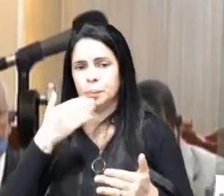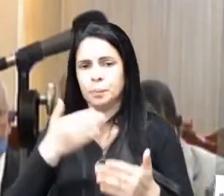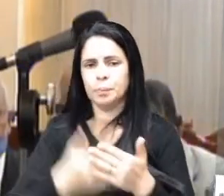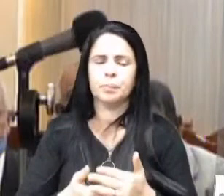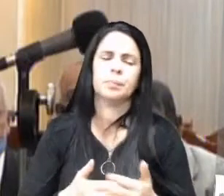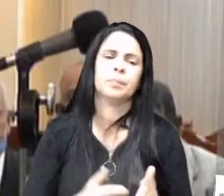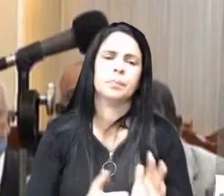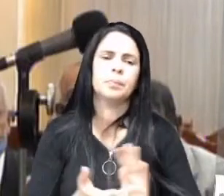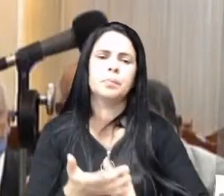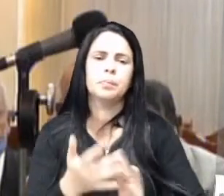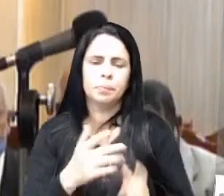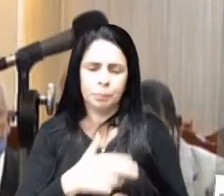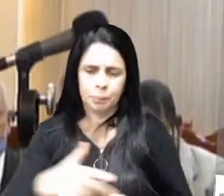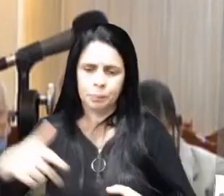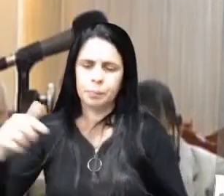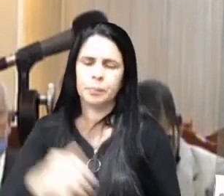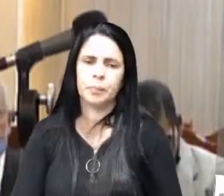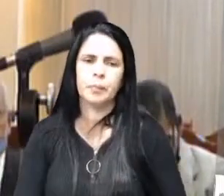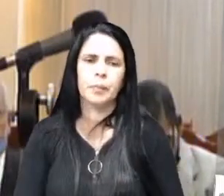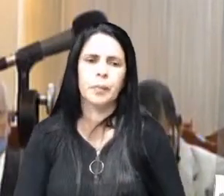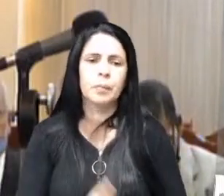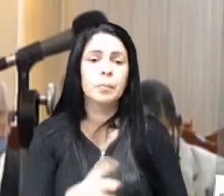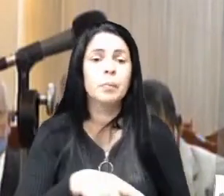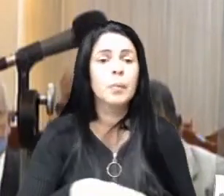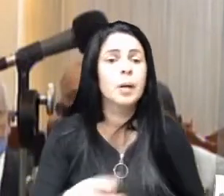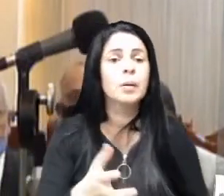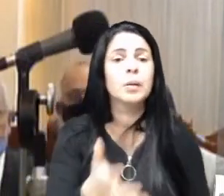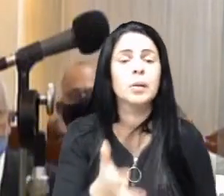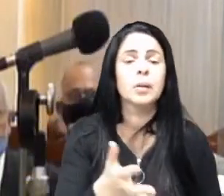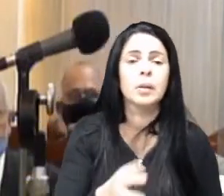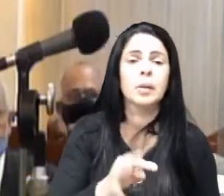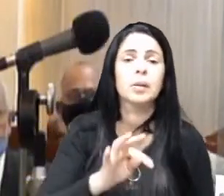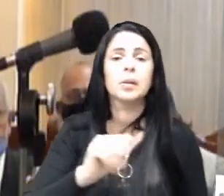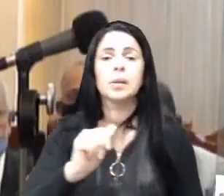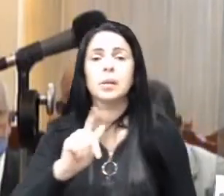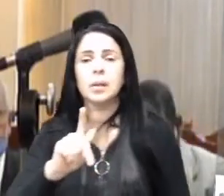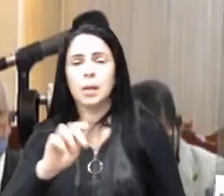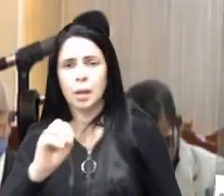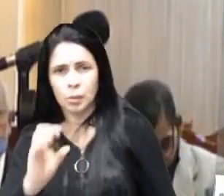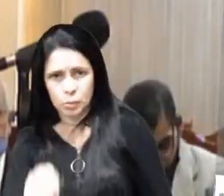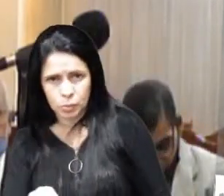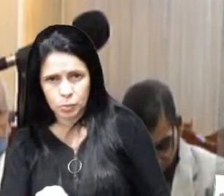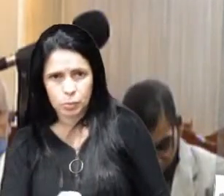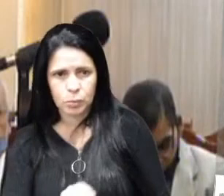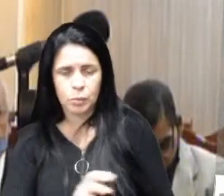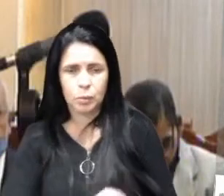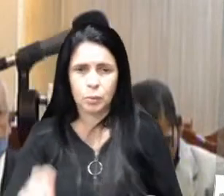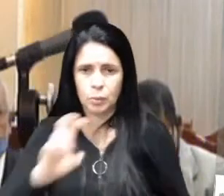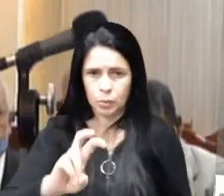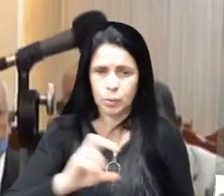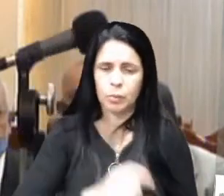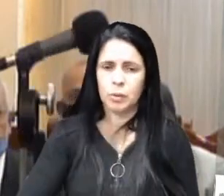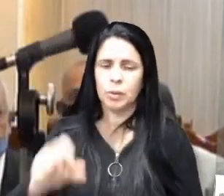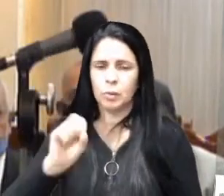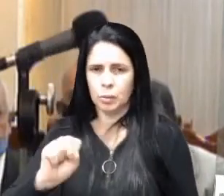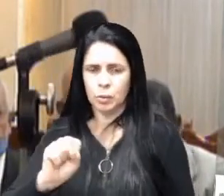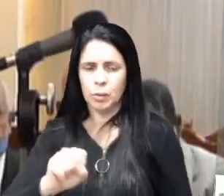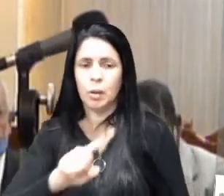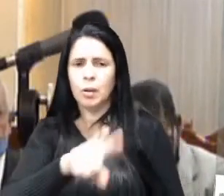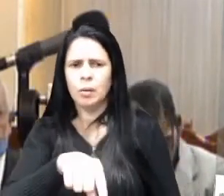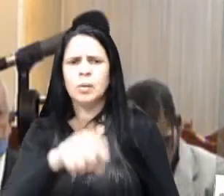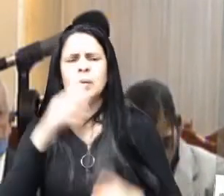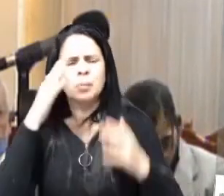mesmo completo, de São Tiago 5, 8. Como é que diz lá? Sede vós também paciente, fortalecei os